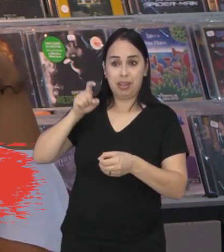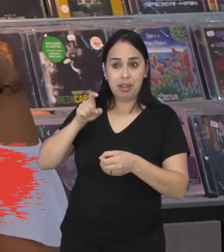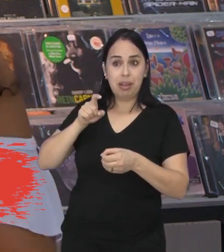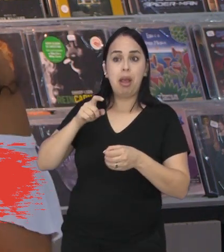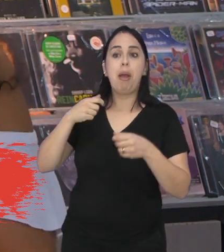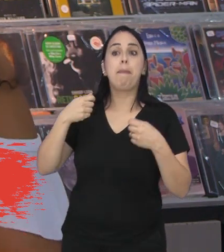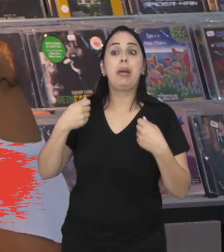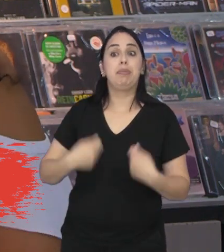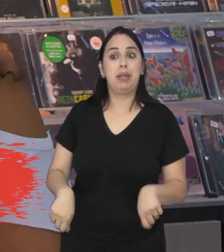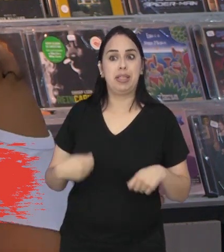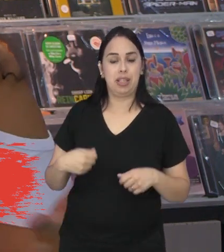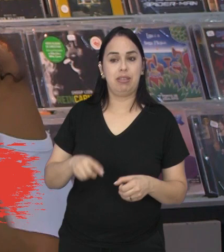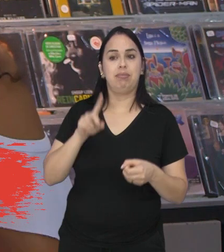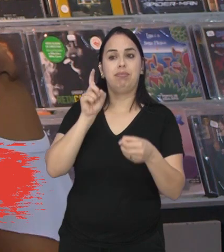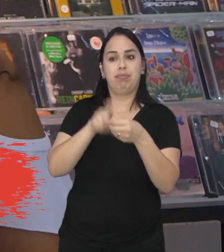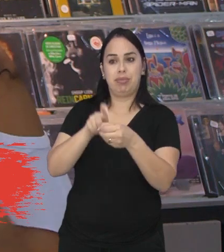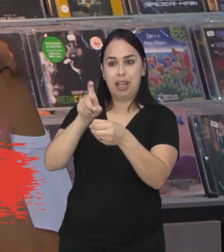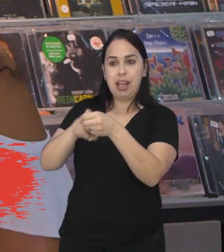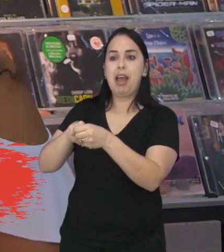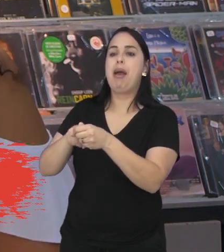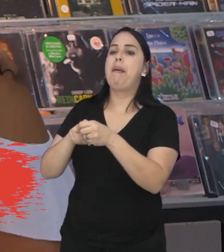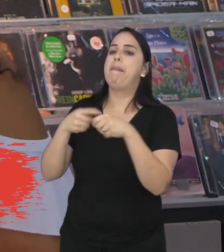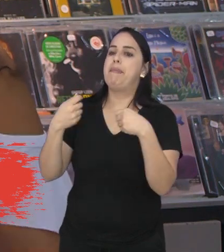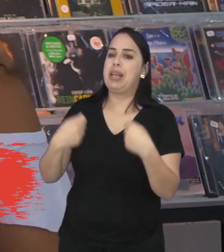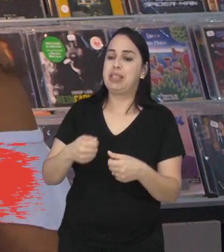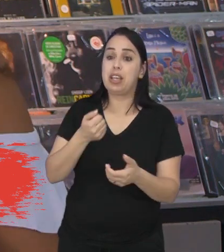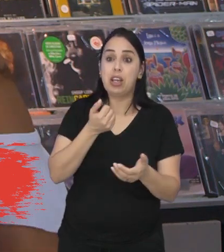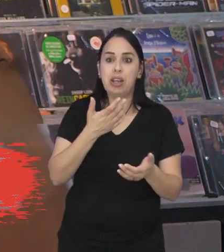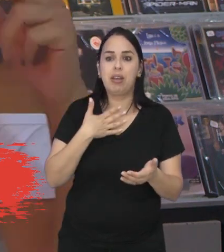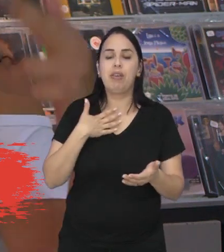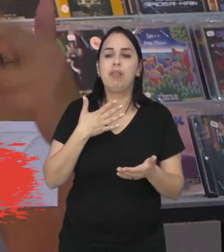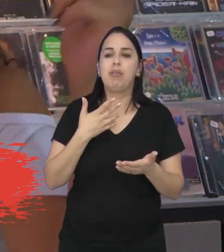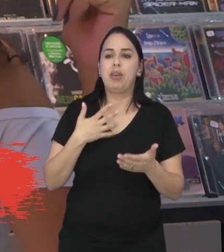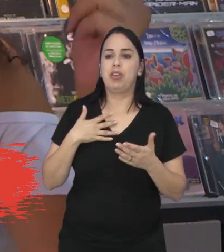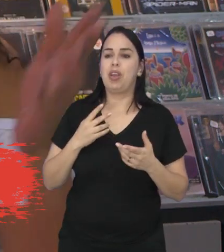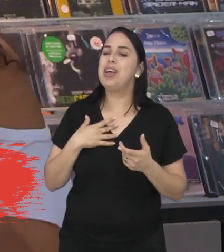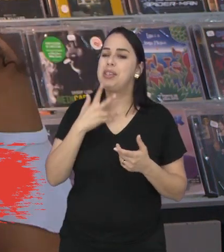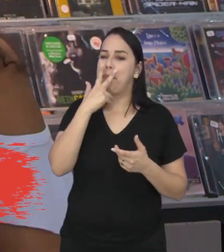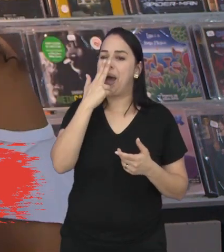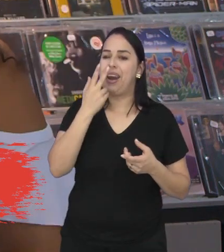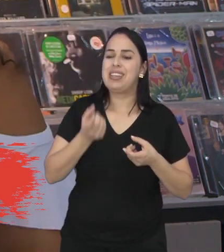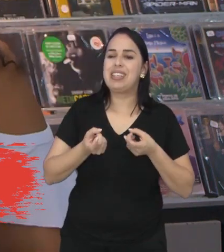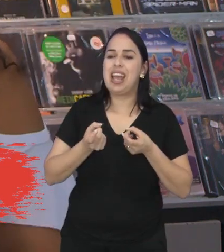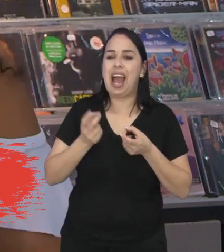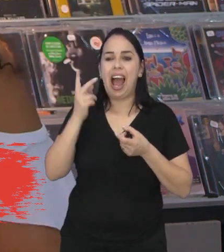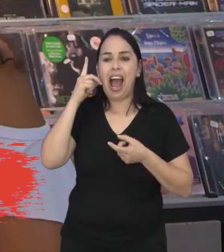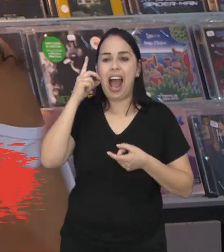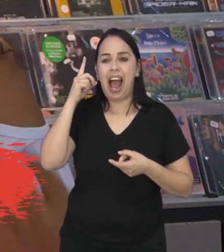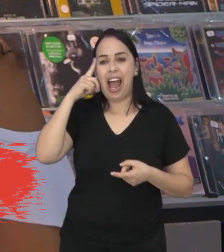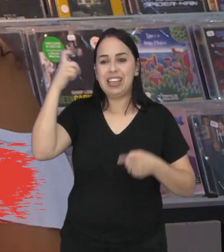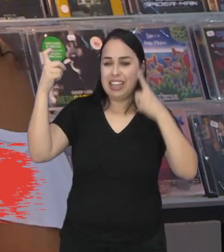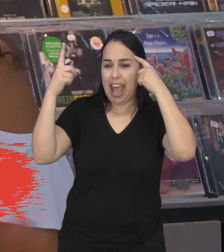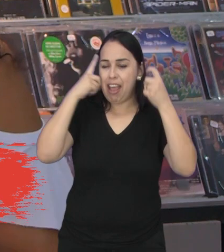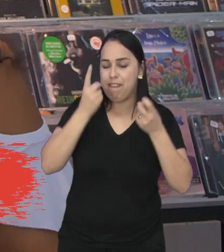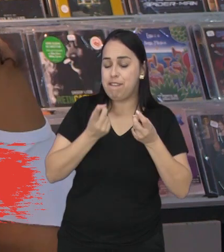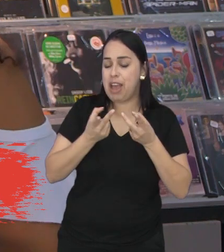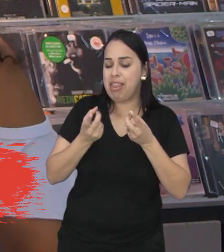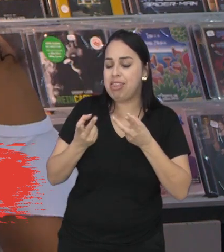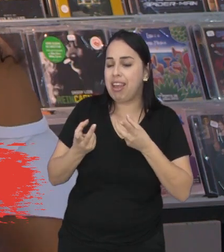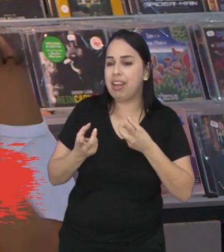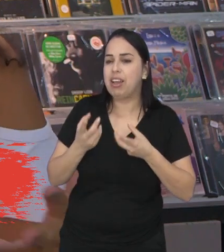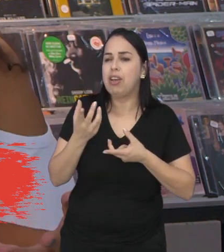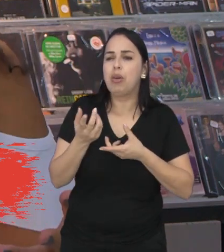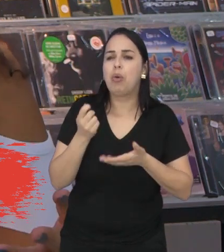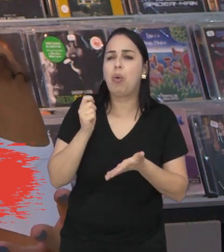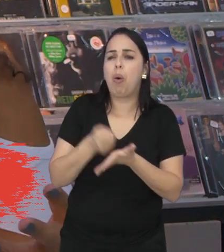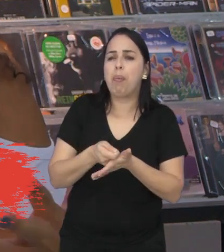depende muito. Ela depende muito que as pessoas comprem aquilo que a gente está vendendo, as nossas ideias, vamos dizer assim, né? E como que você compra?